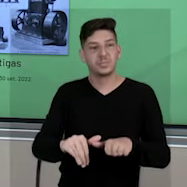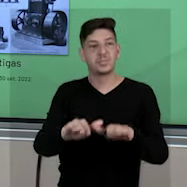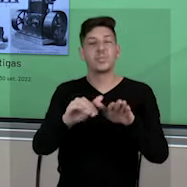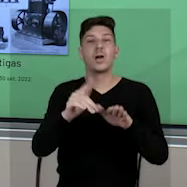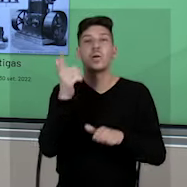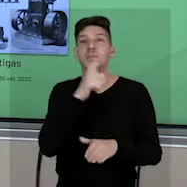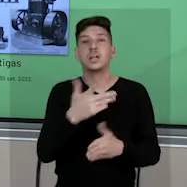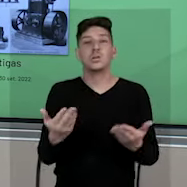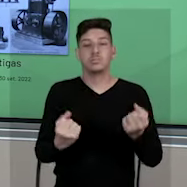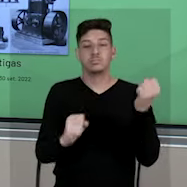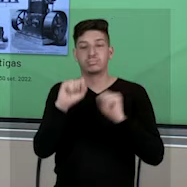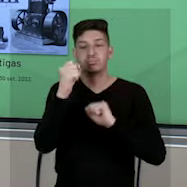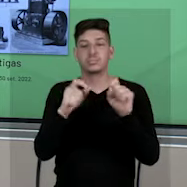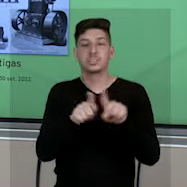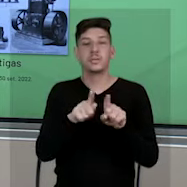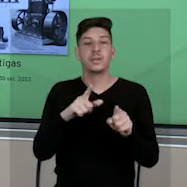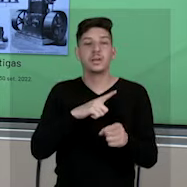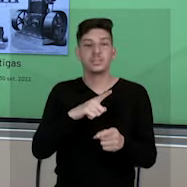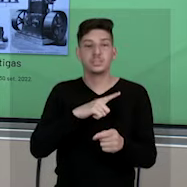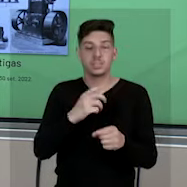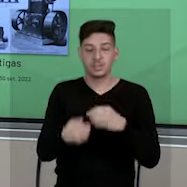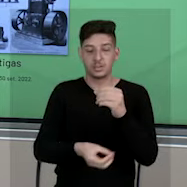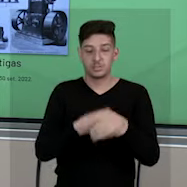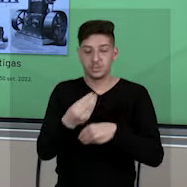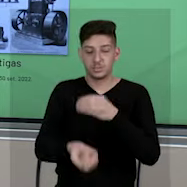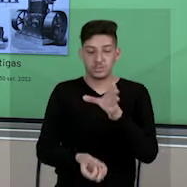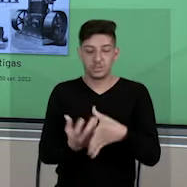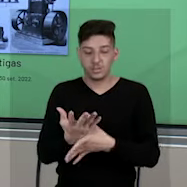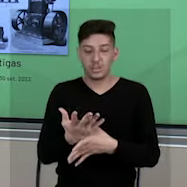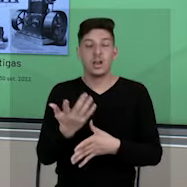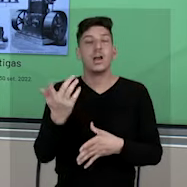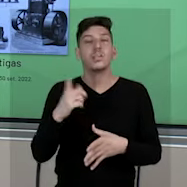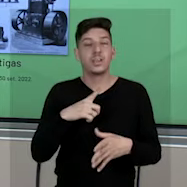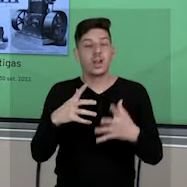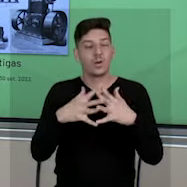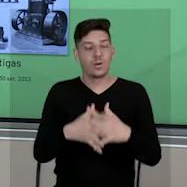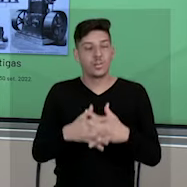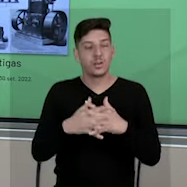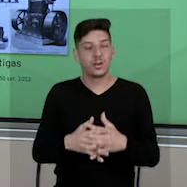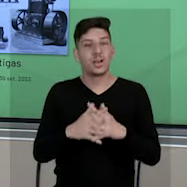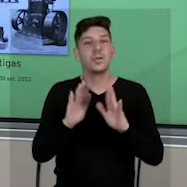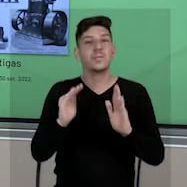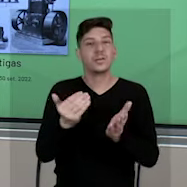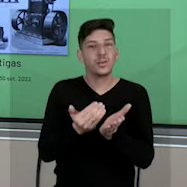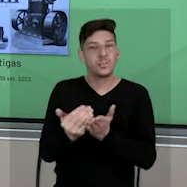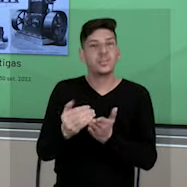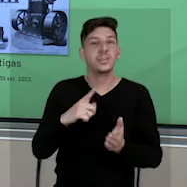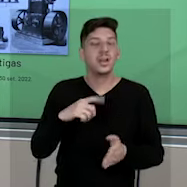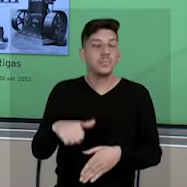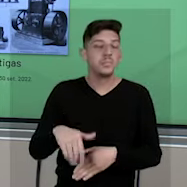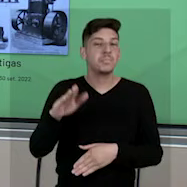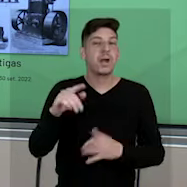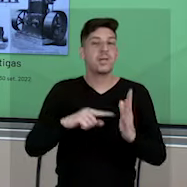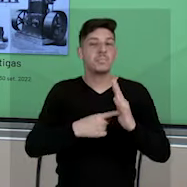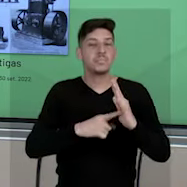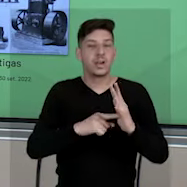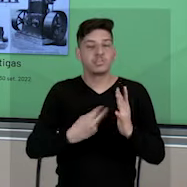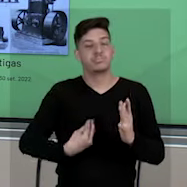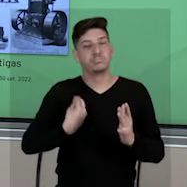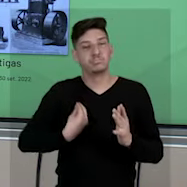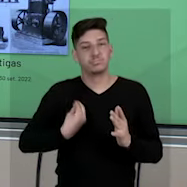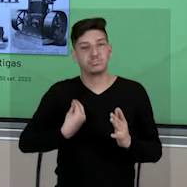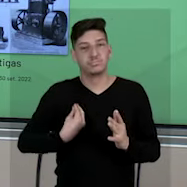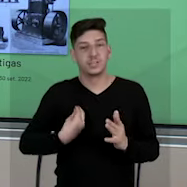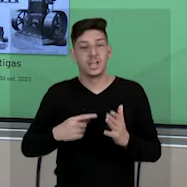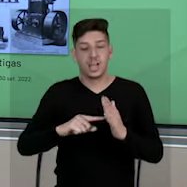vezes até a própria fundição, processos que eram muito mais complexos, eles começam a ter mais máquinas envolvidas neles e essas máquinas, no